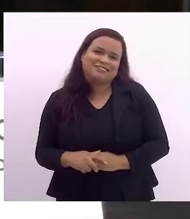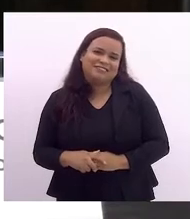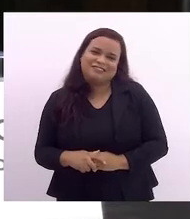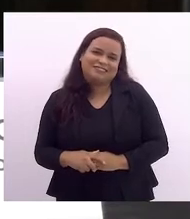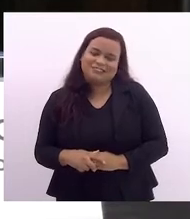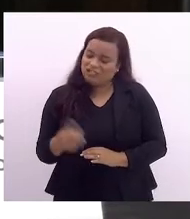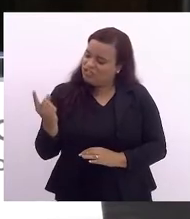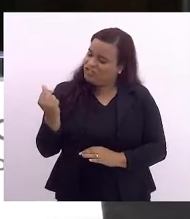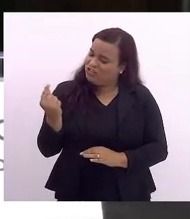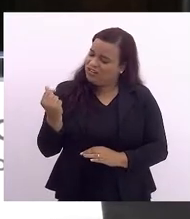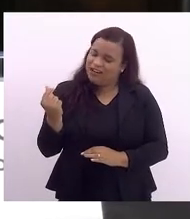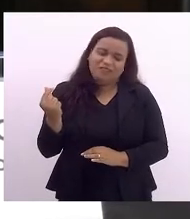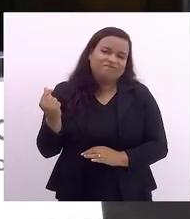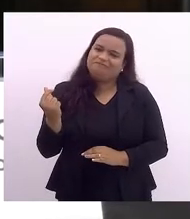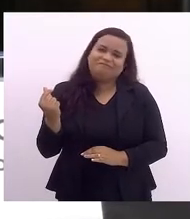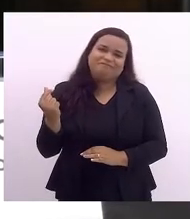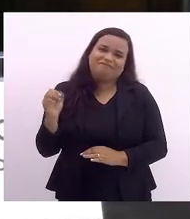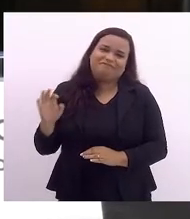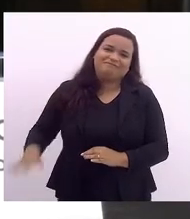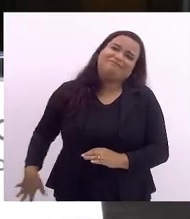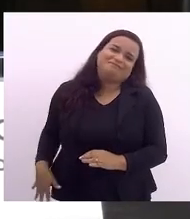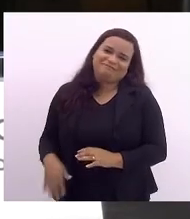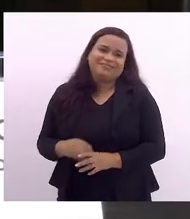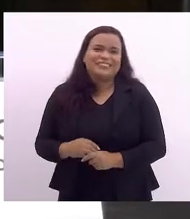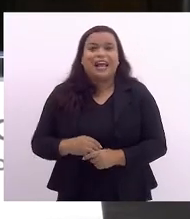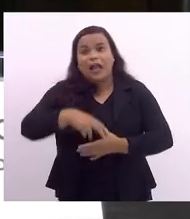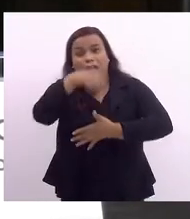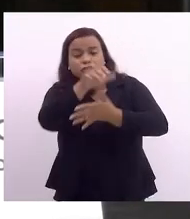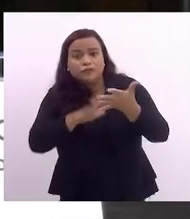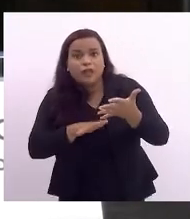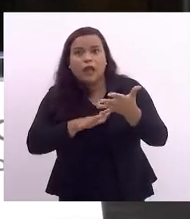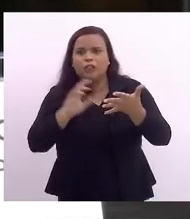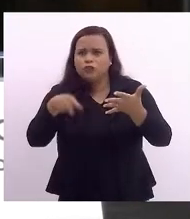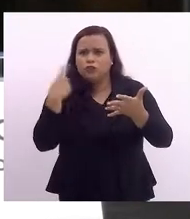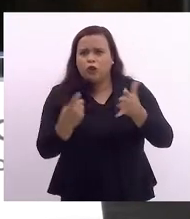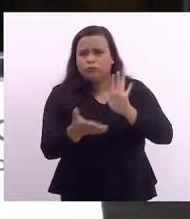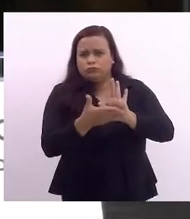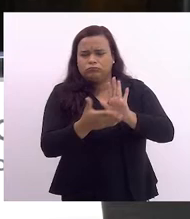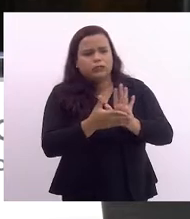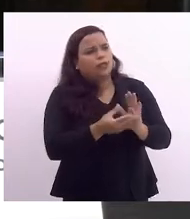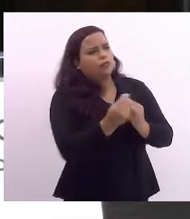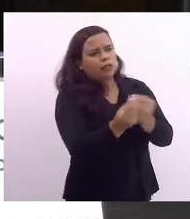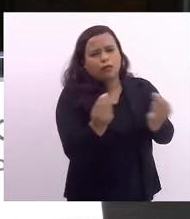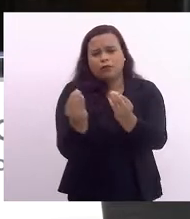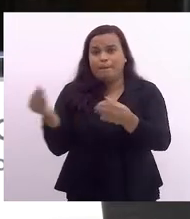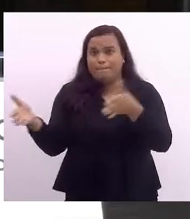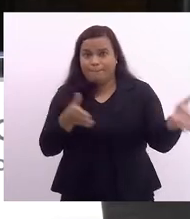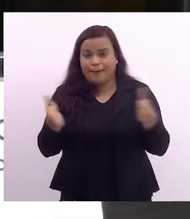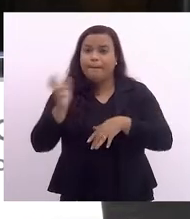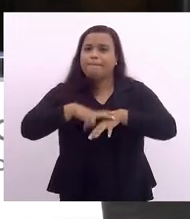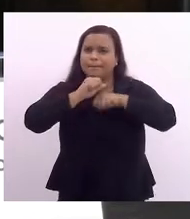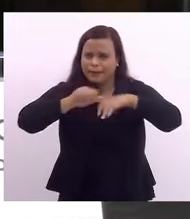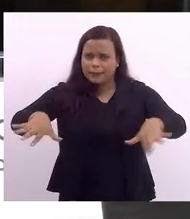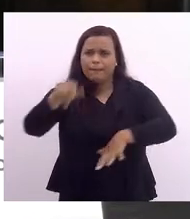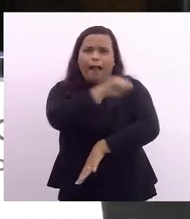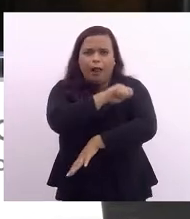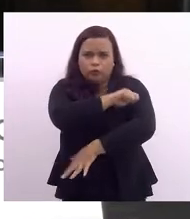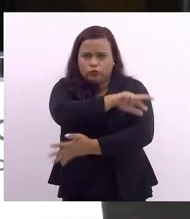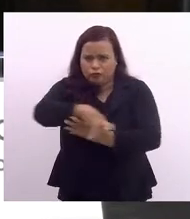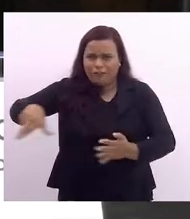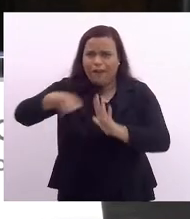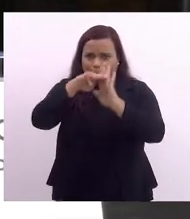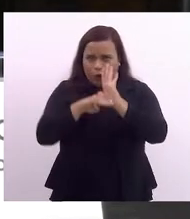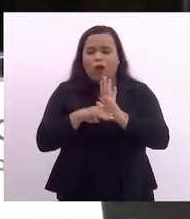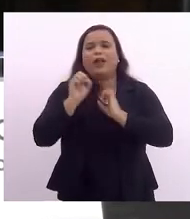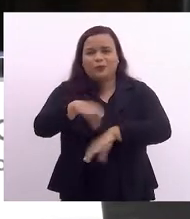uma das atividades que nós propomos em meio à pandemia para os nossos alunos da Educação que